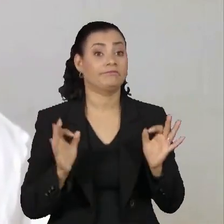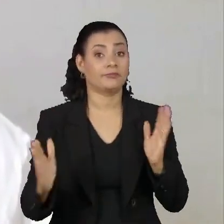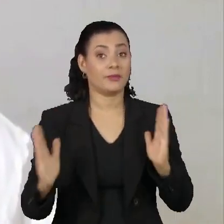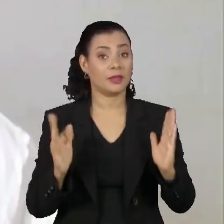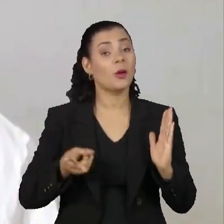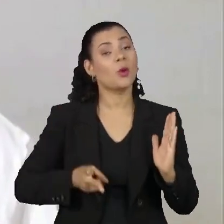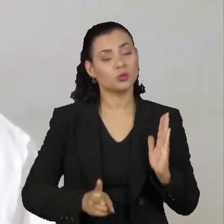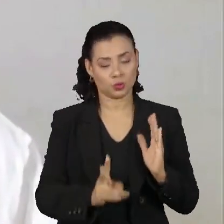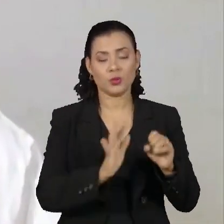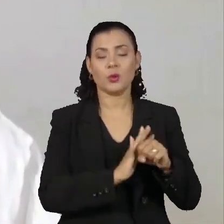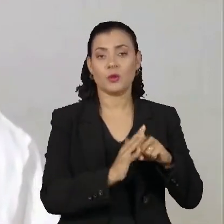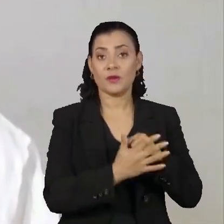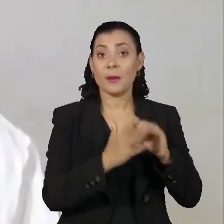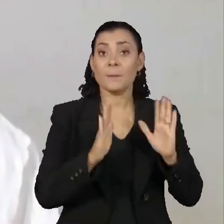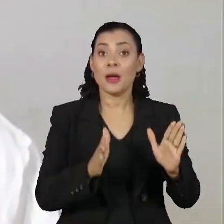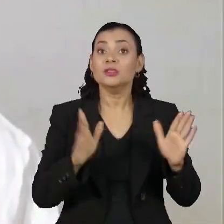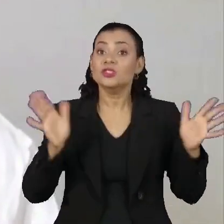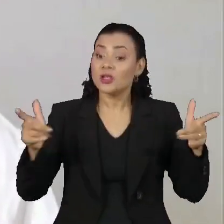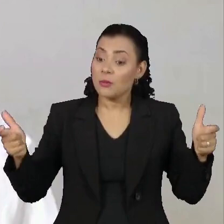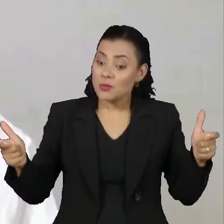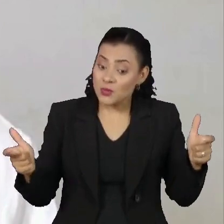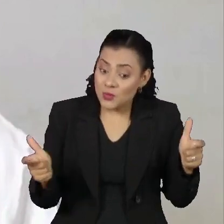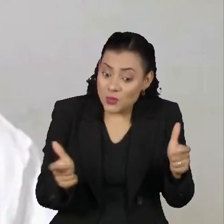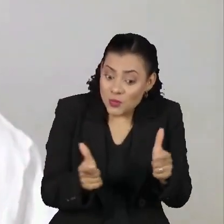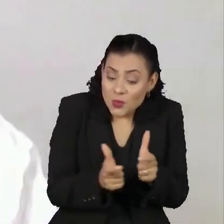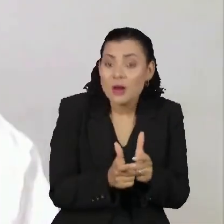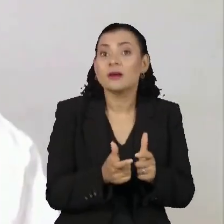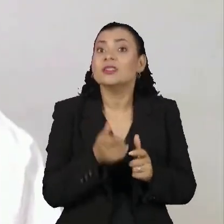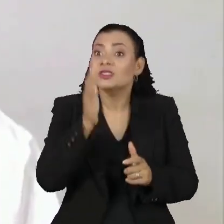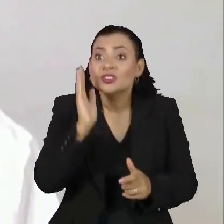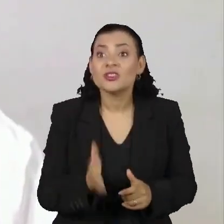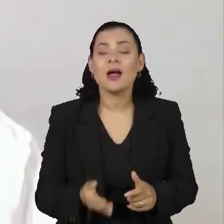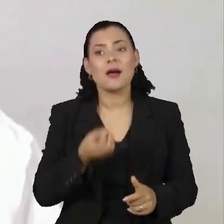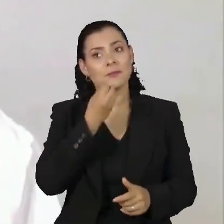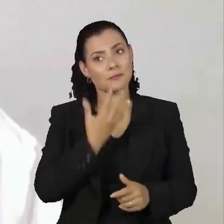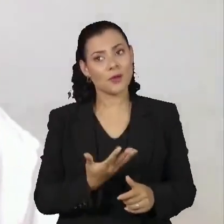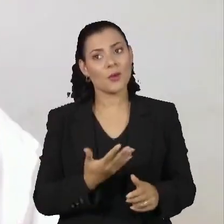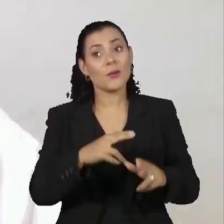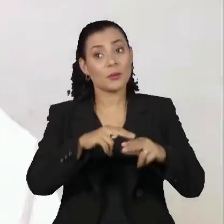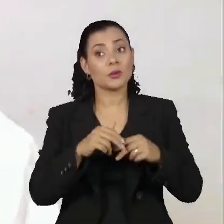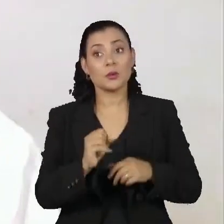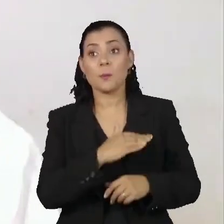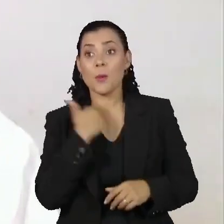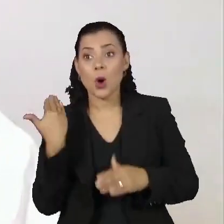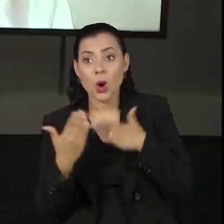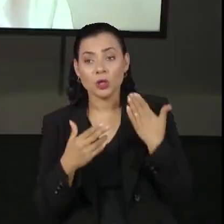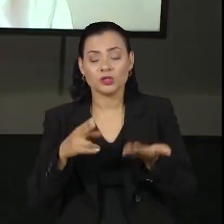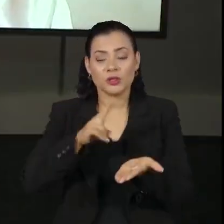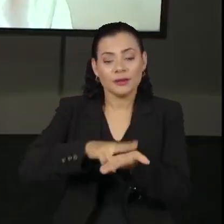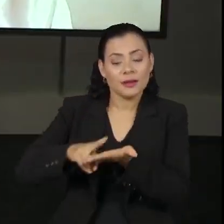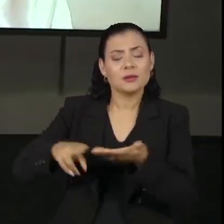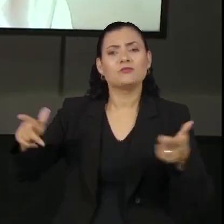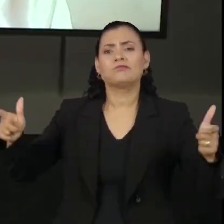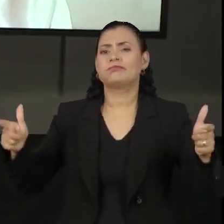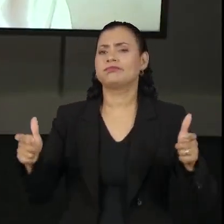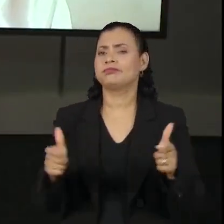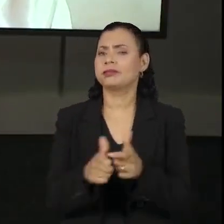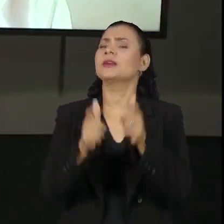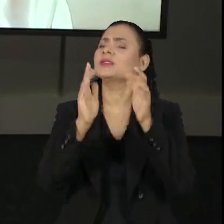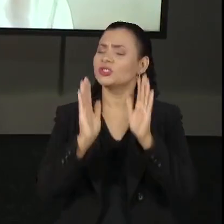mas como os números melhoraram bastante, eles estão muito mais favoráveis. O número de óbitos, de internações, de